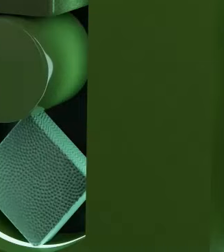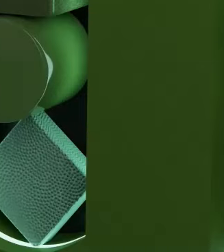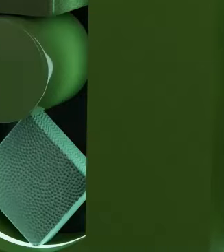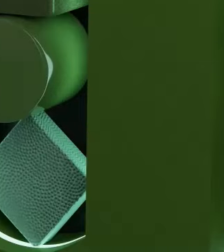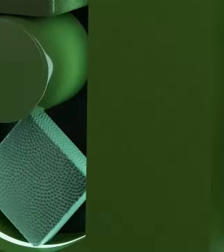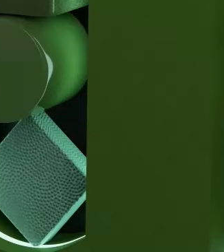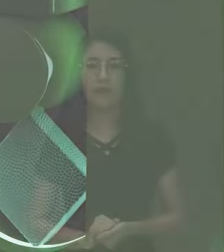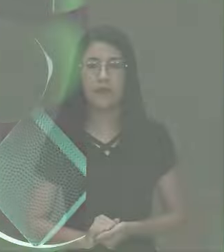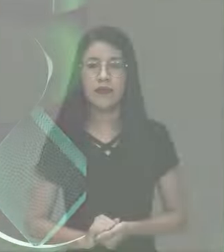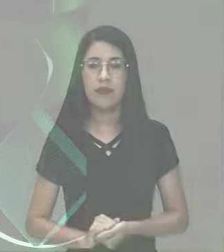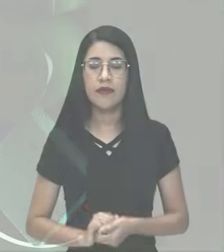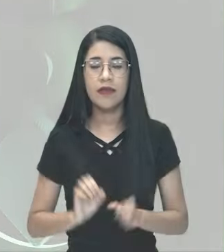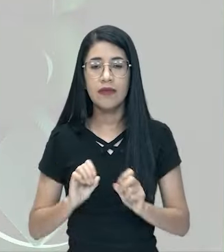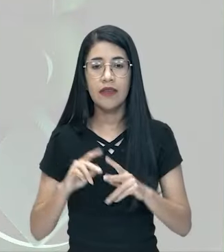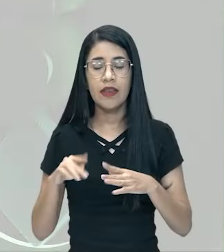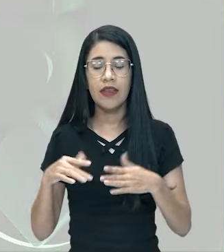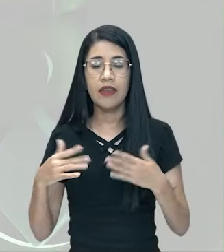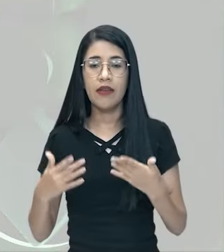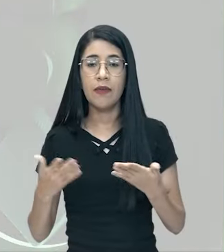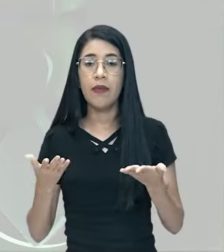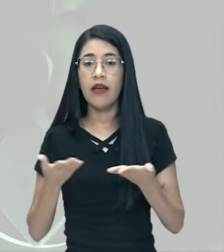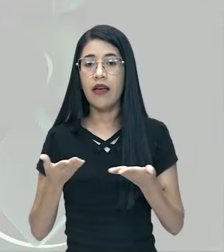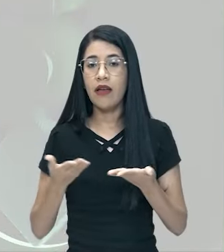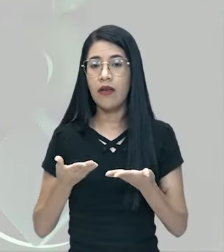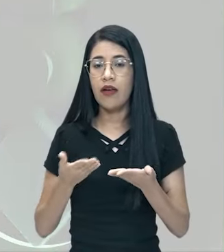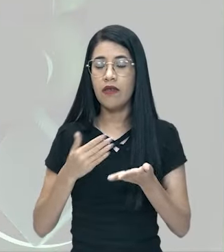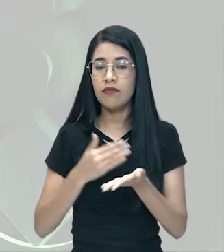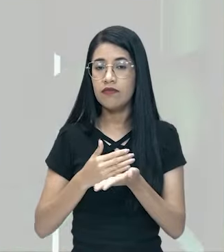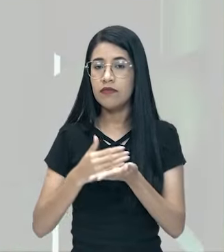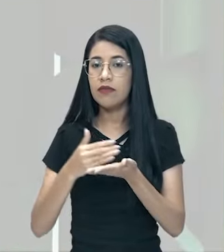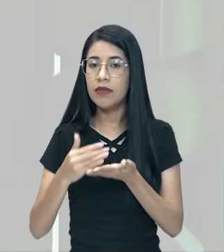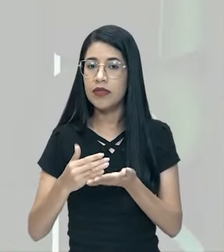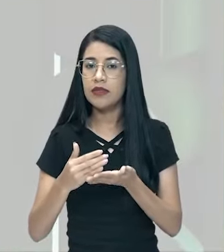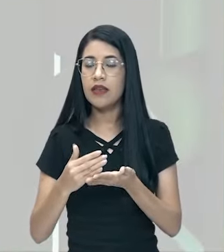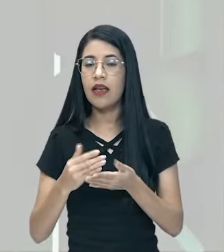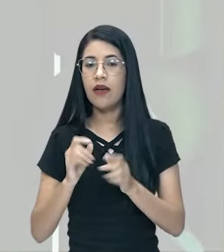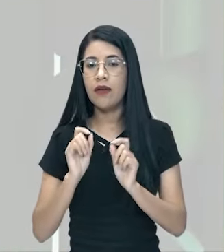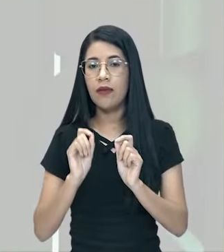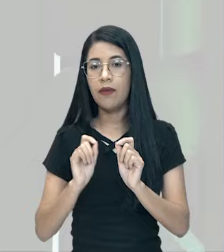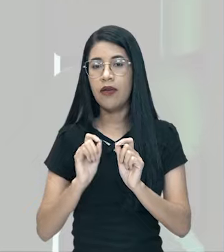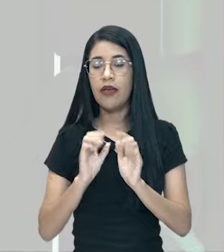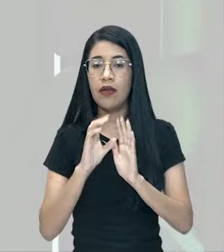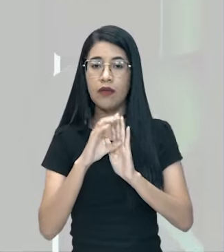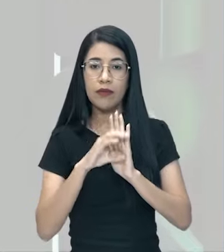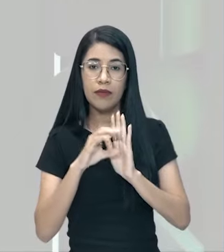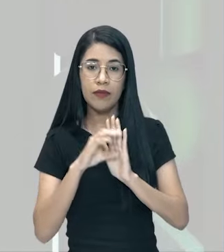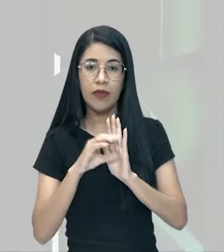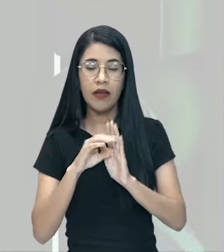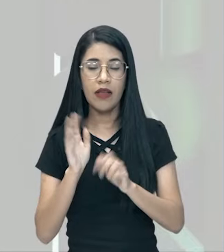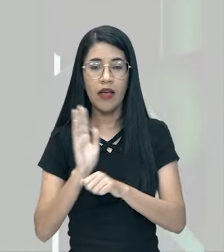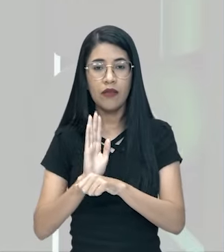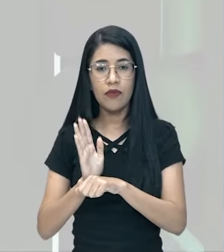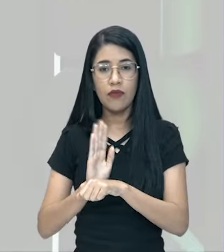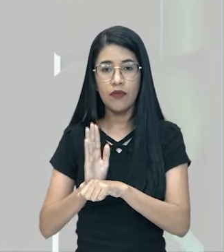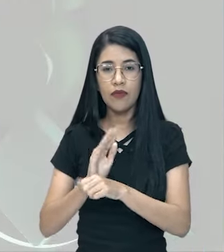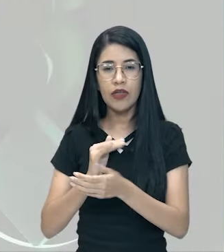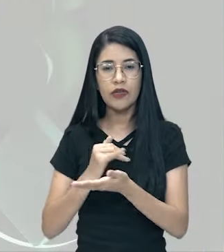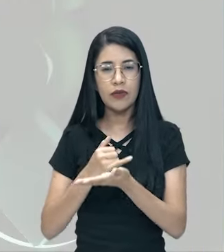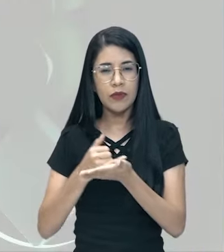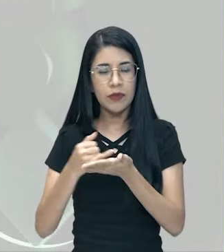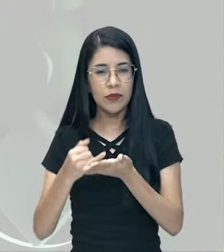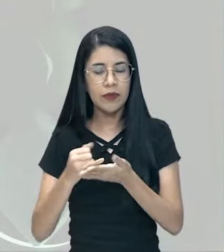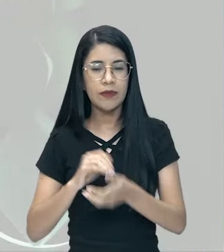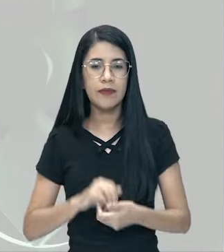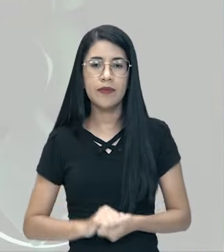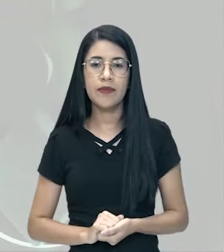Muito bem, pessoal. E agora vamos iniciar com o nosso vídeo introdutório. É